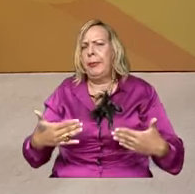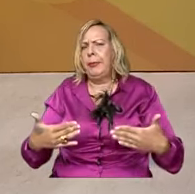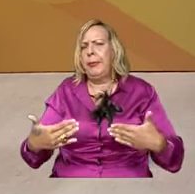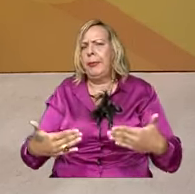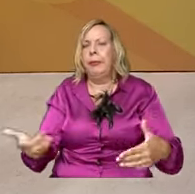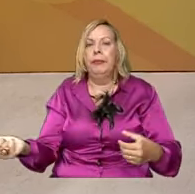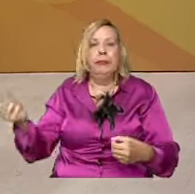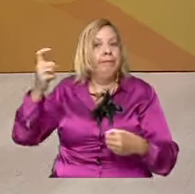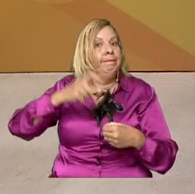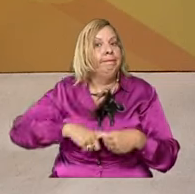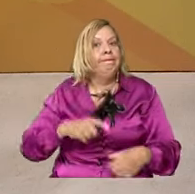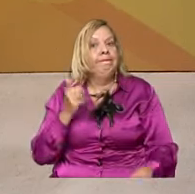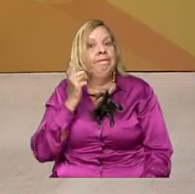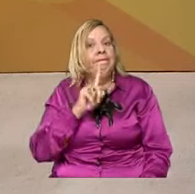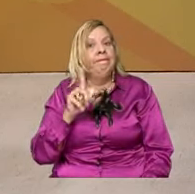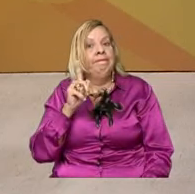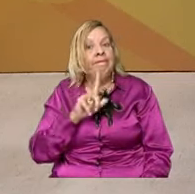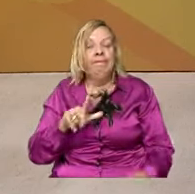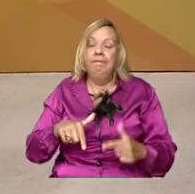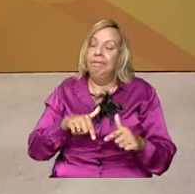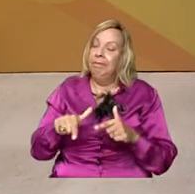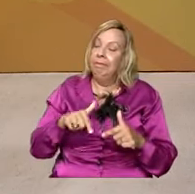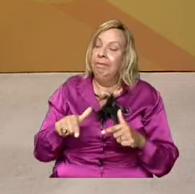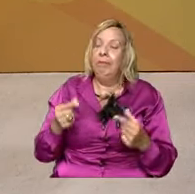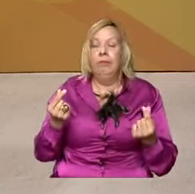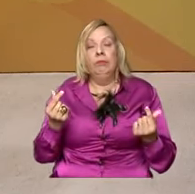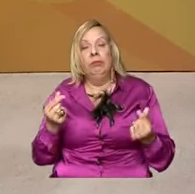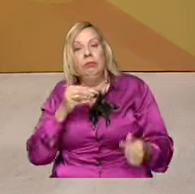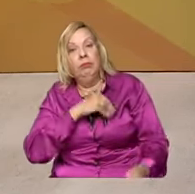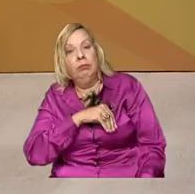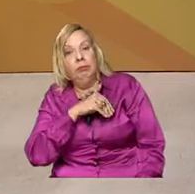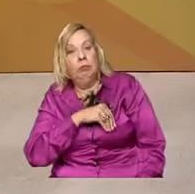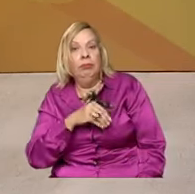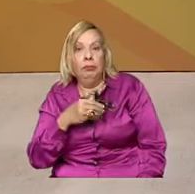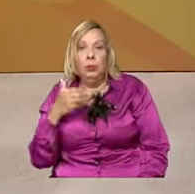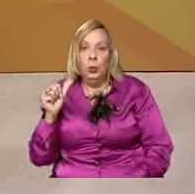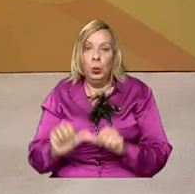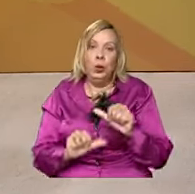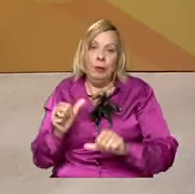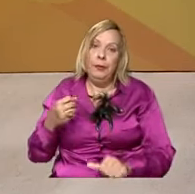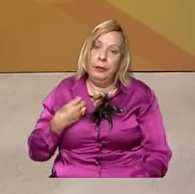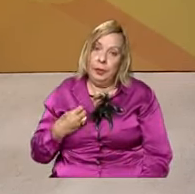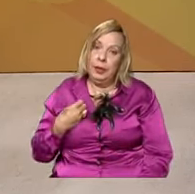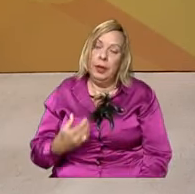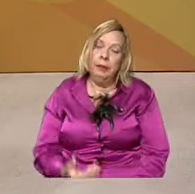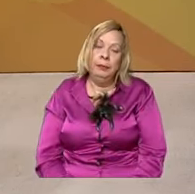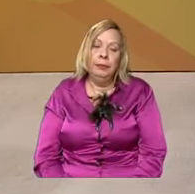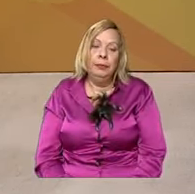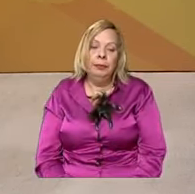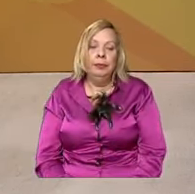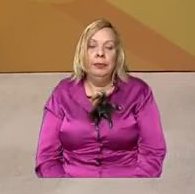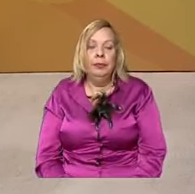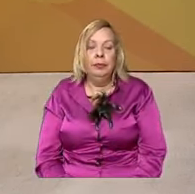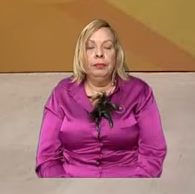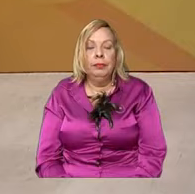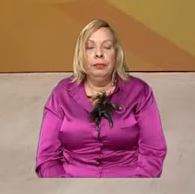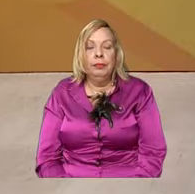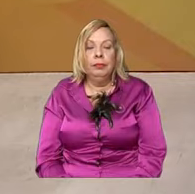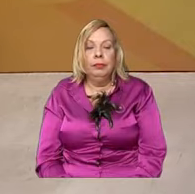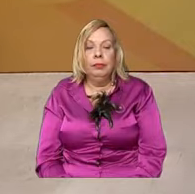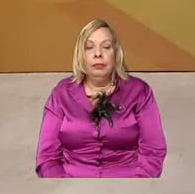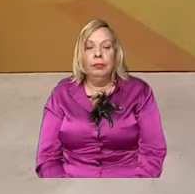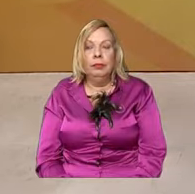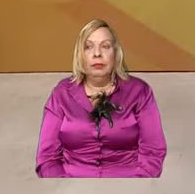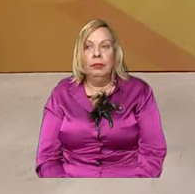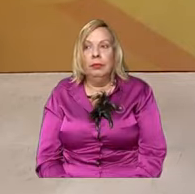voltar para, né, o trabalho, e aí através do Caju Cap mudou a vida, né, da família inclusive. Sem dúvida. Né, Júnior?